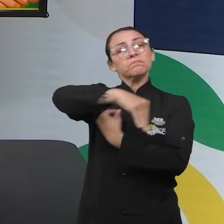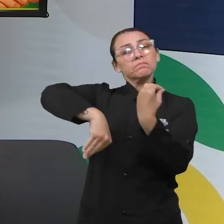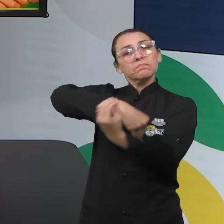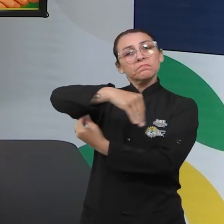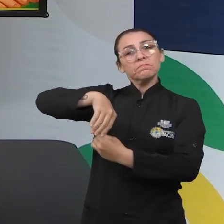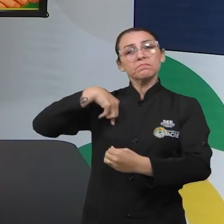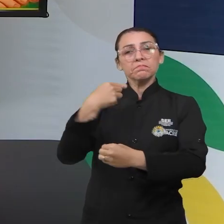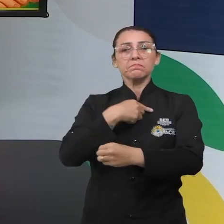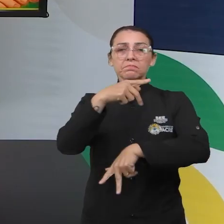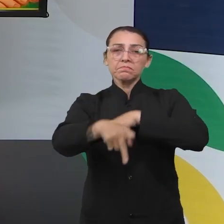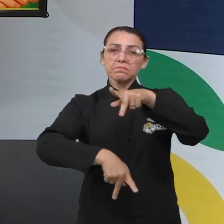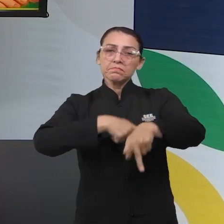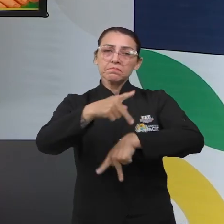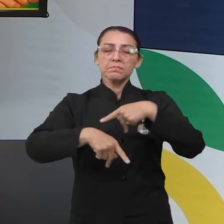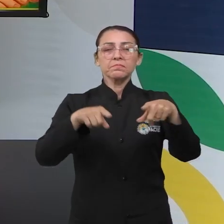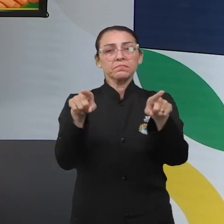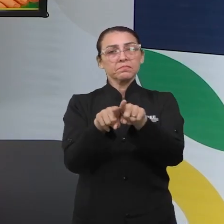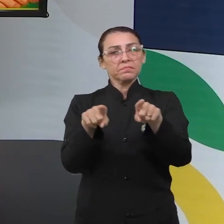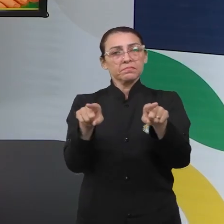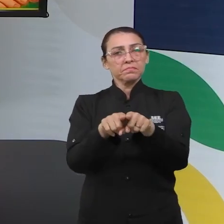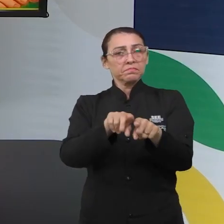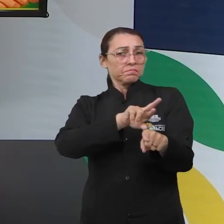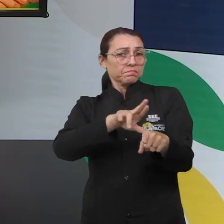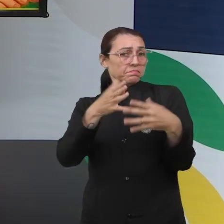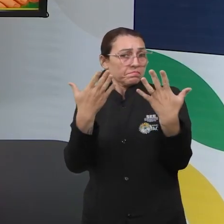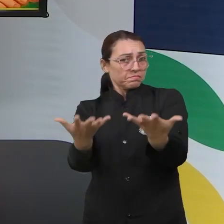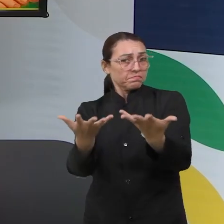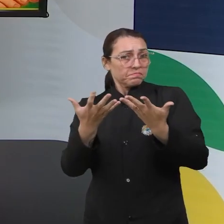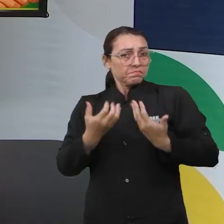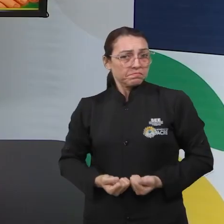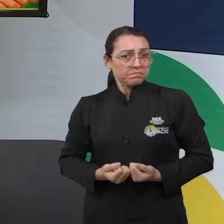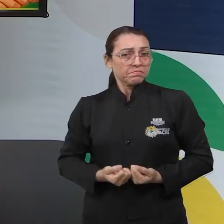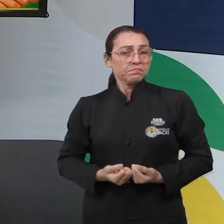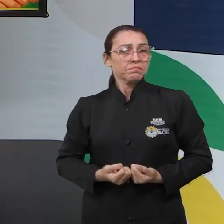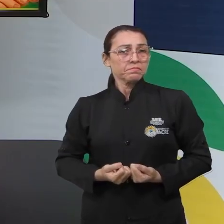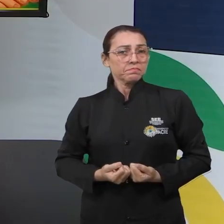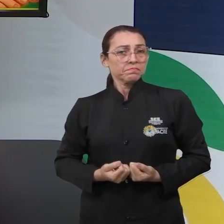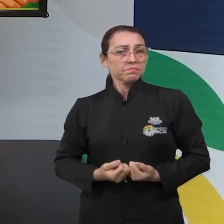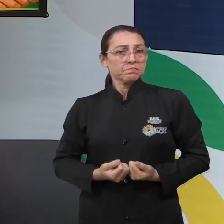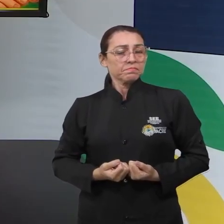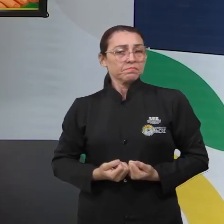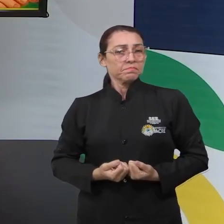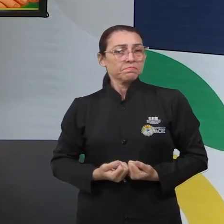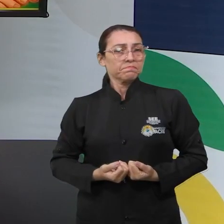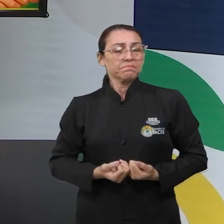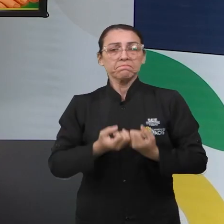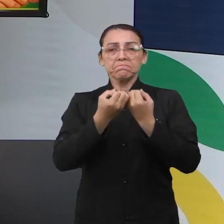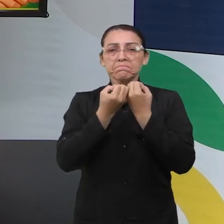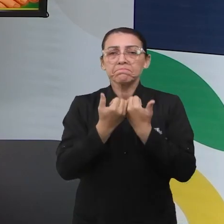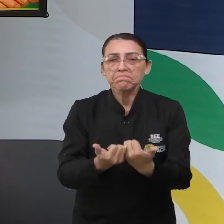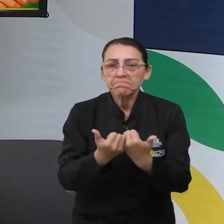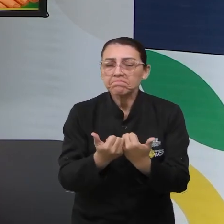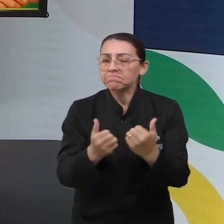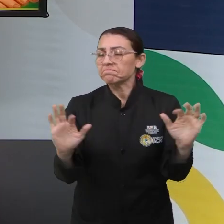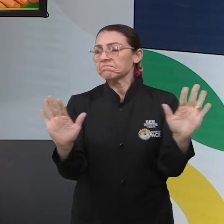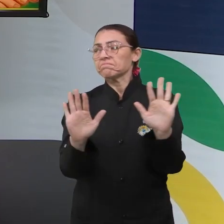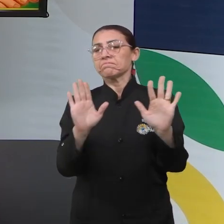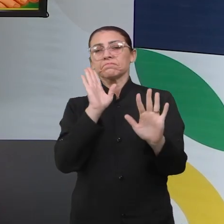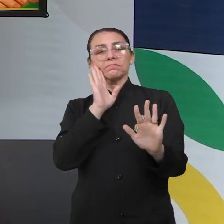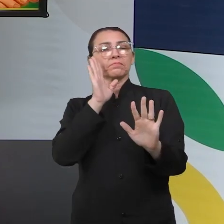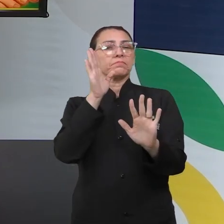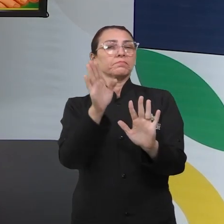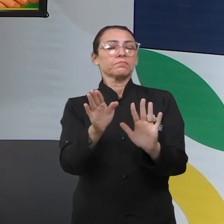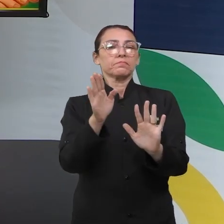nosso povo. E isso não foi recebido com grande, digamos, com positivismo,